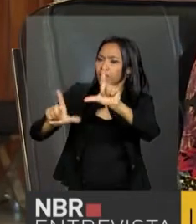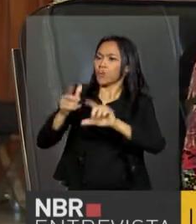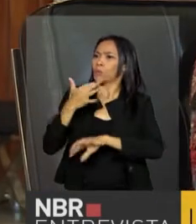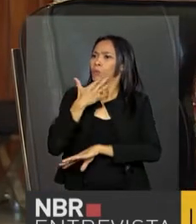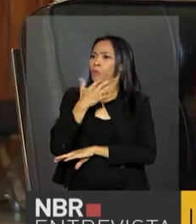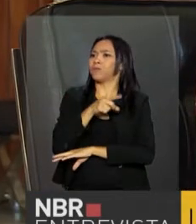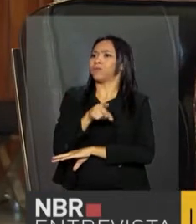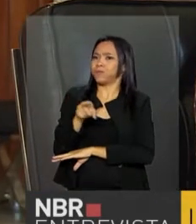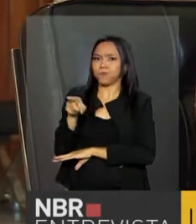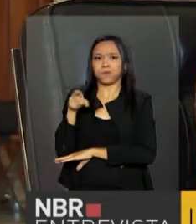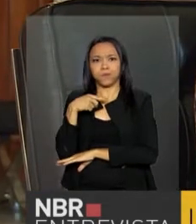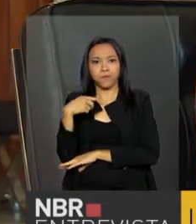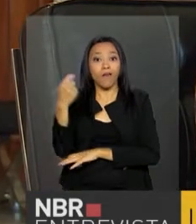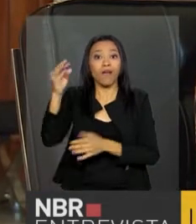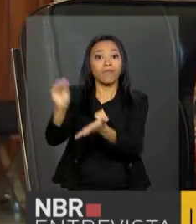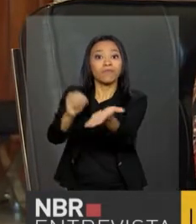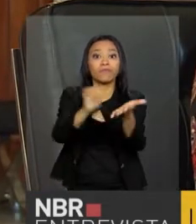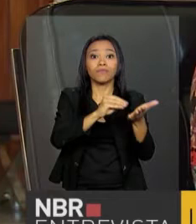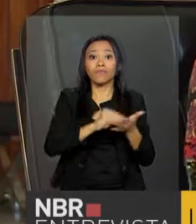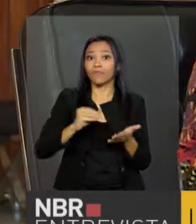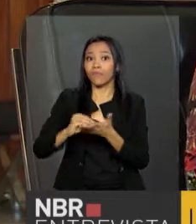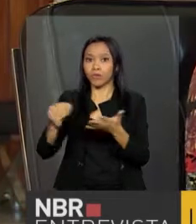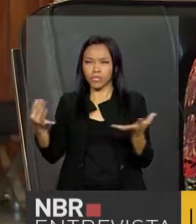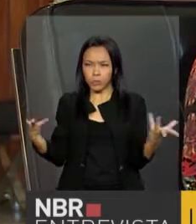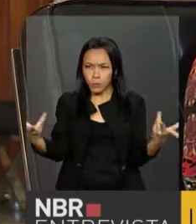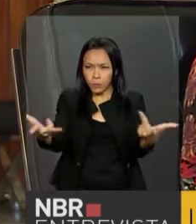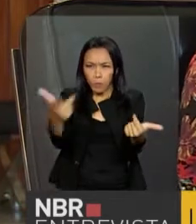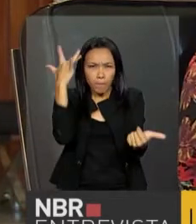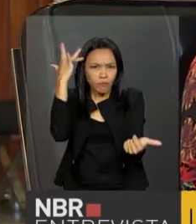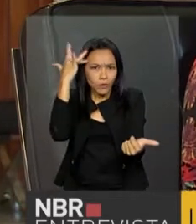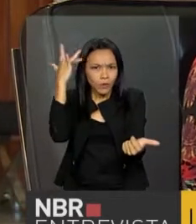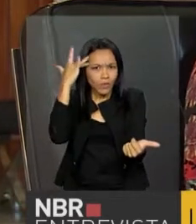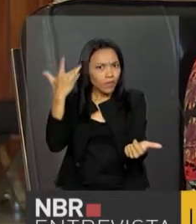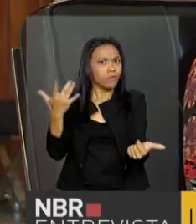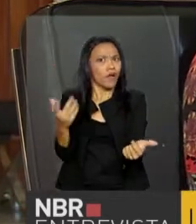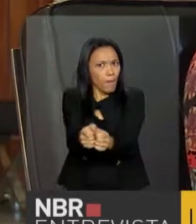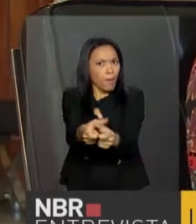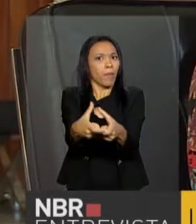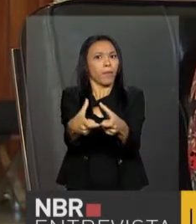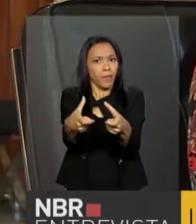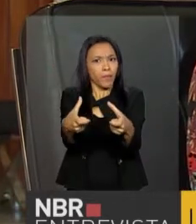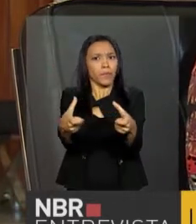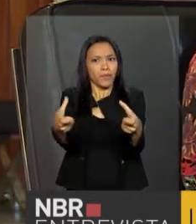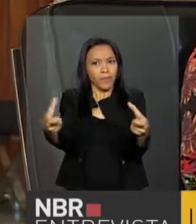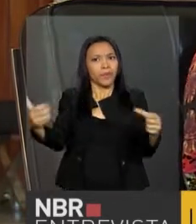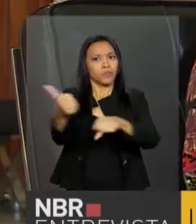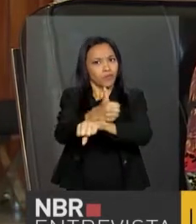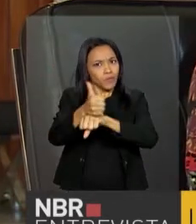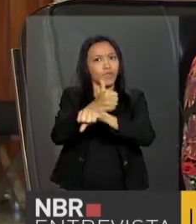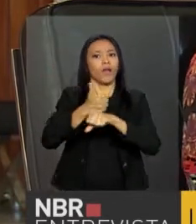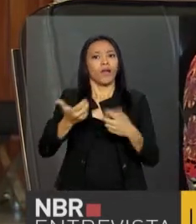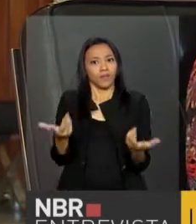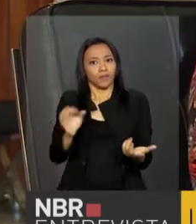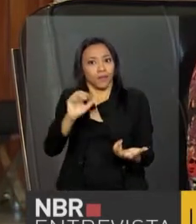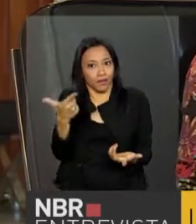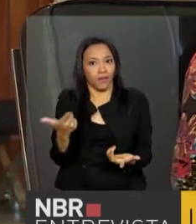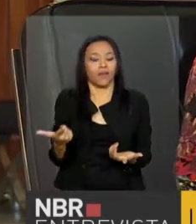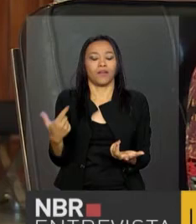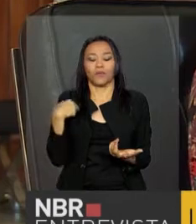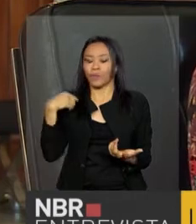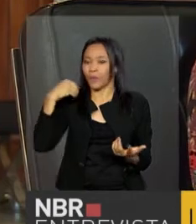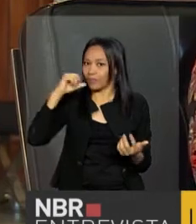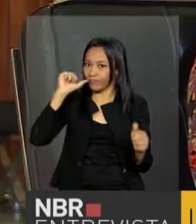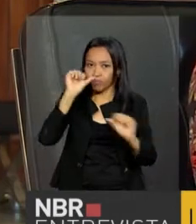demanda por profissionais qualificados também vai ser grande, não é? E isso, é claro, vai demandar uma